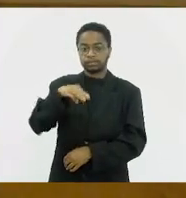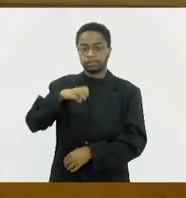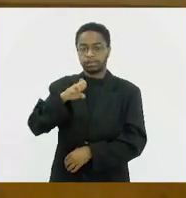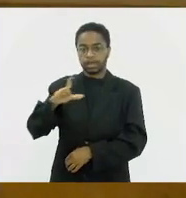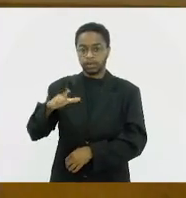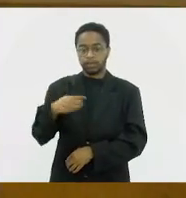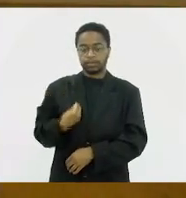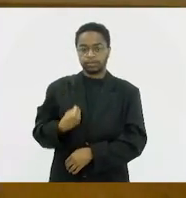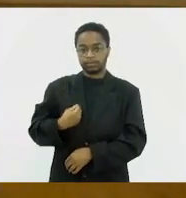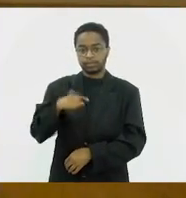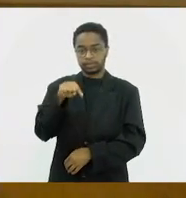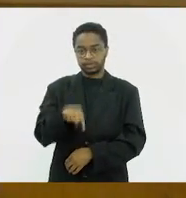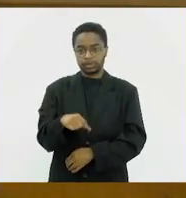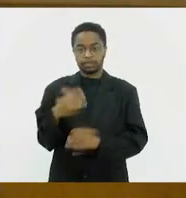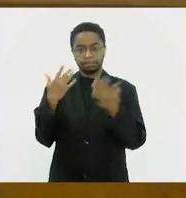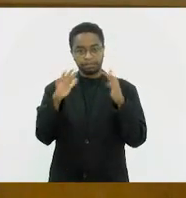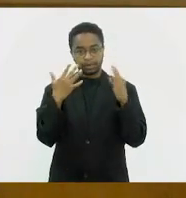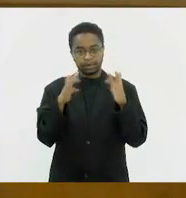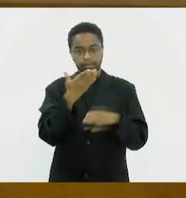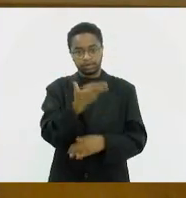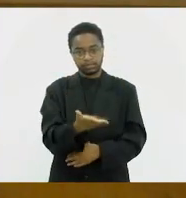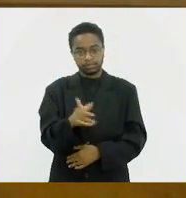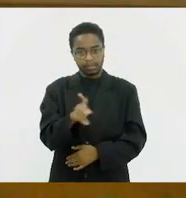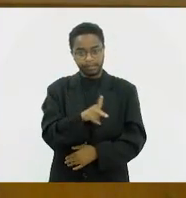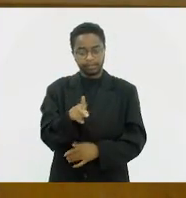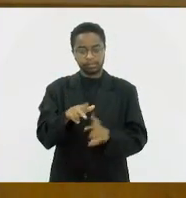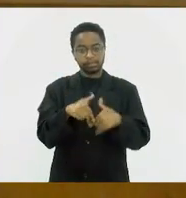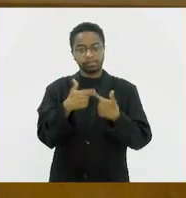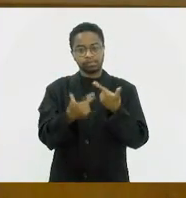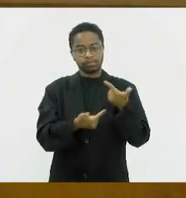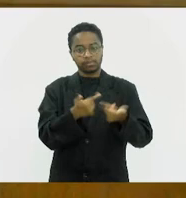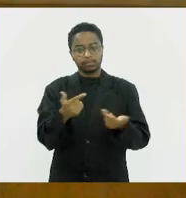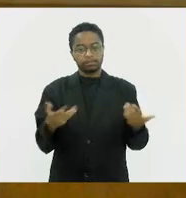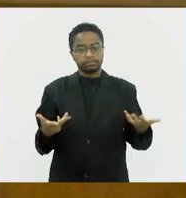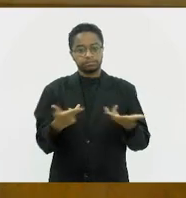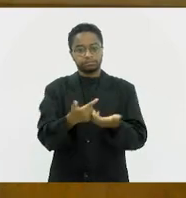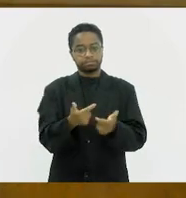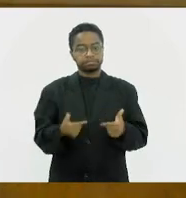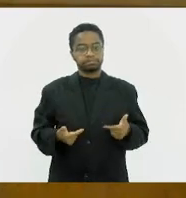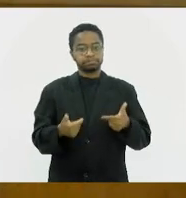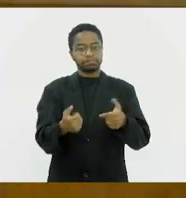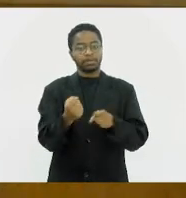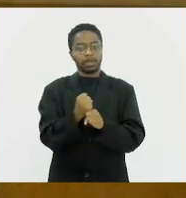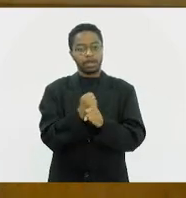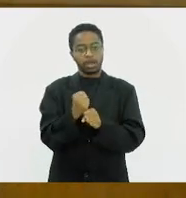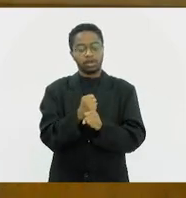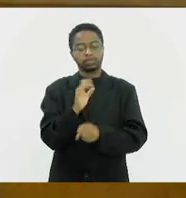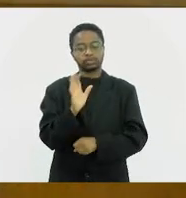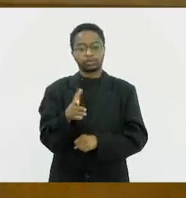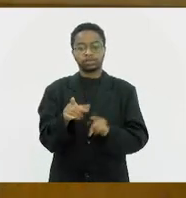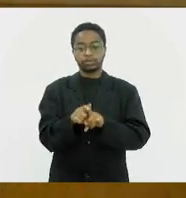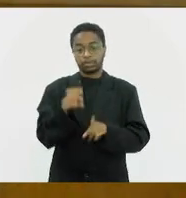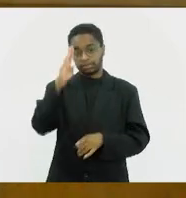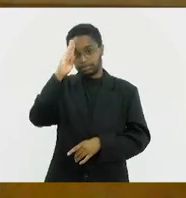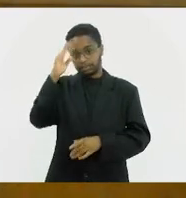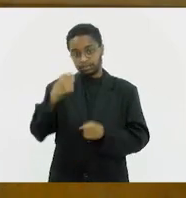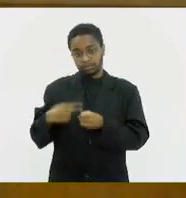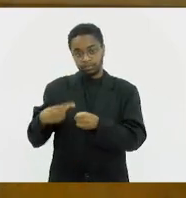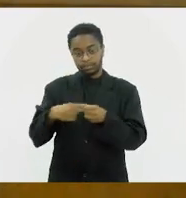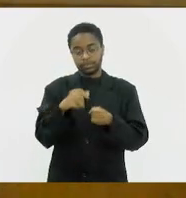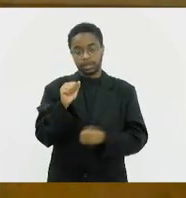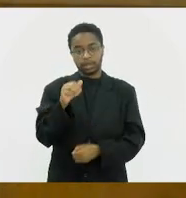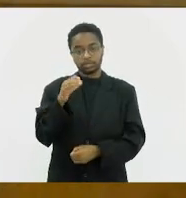presentes. Parabéns, professor Ivan, pelo trabalho que você desenvolve há anos, principalmente no bairro